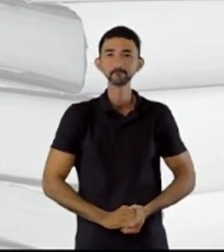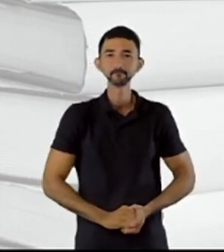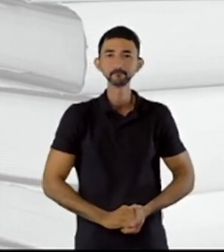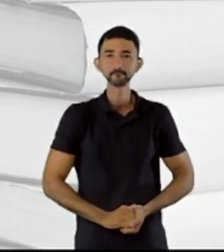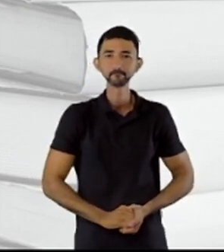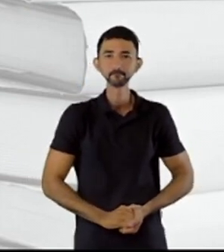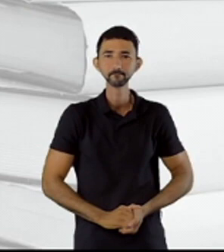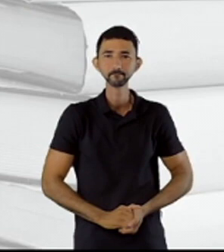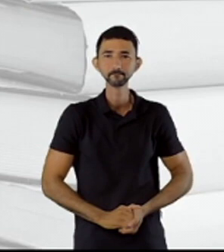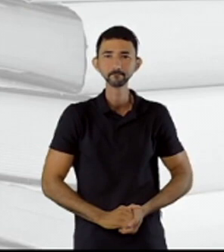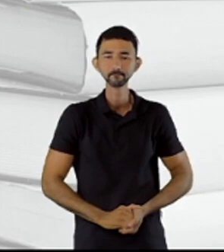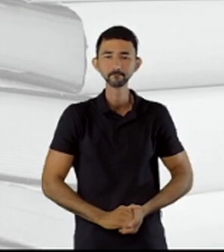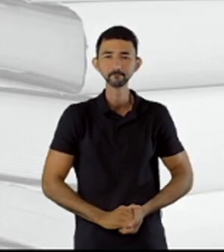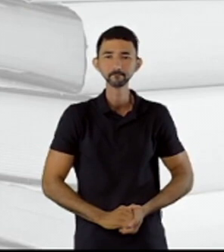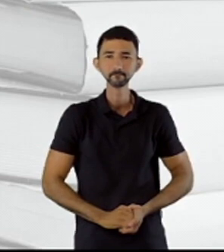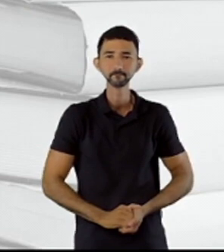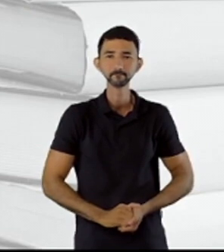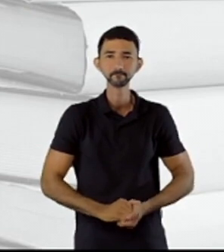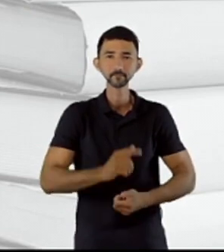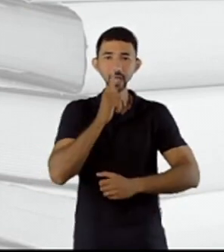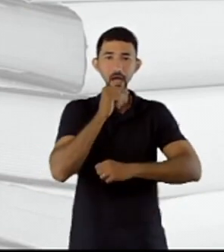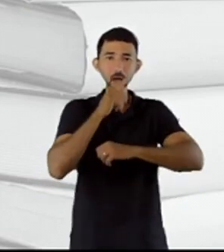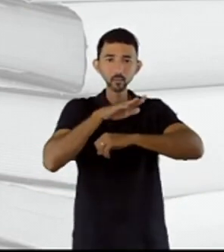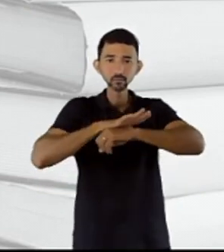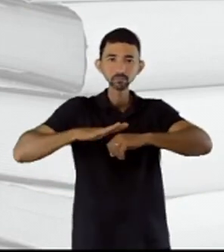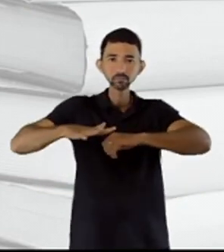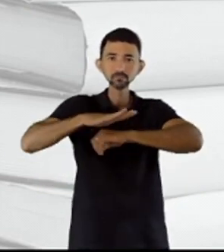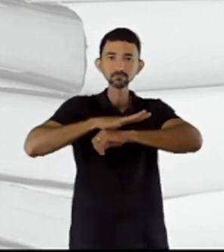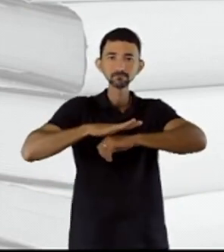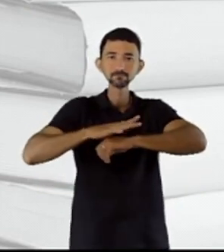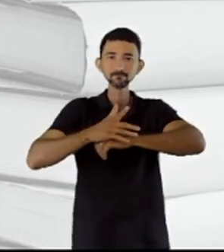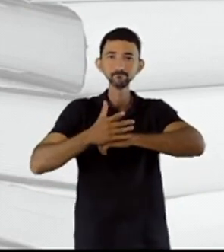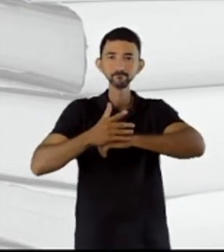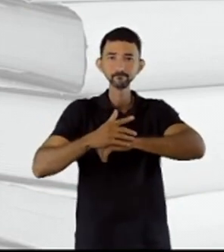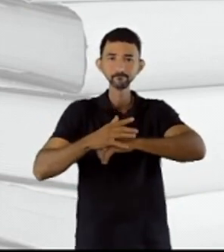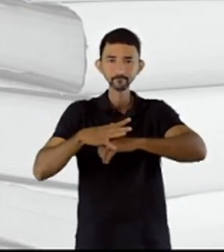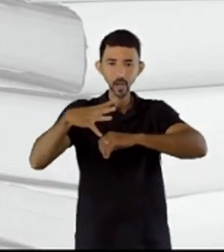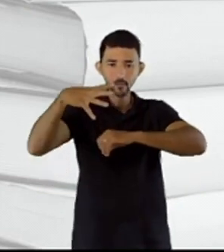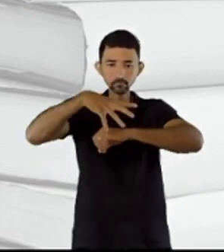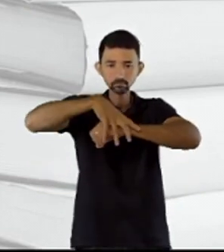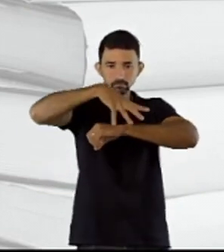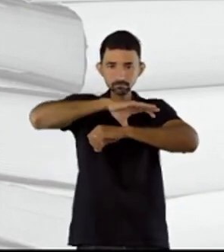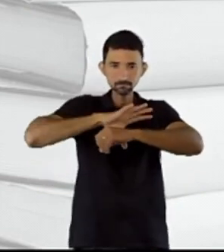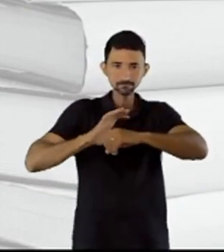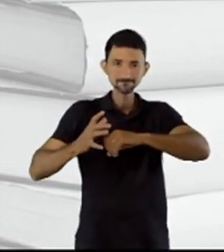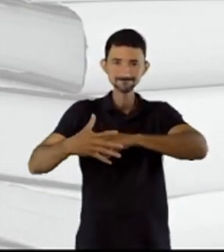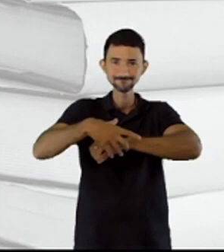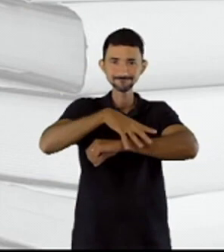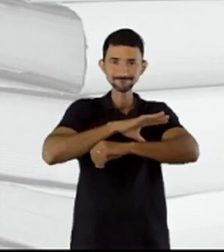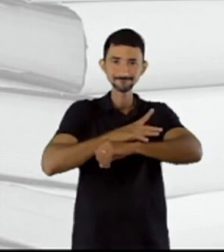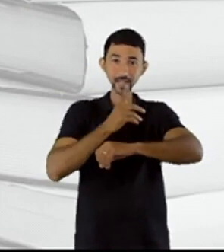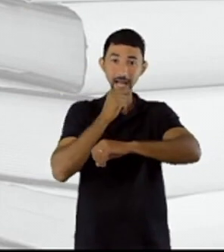Então, a hidrosfera ela vai concentrar toda a água. Então,